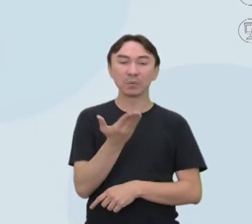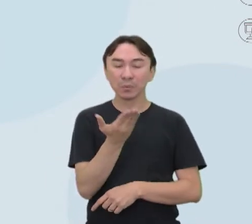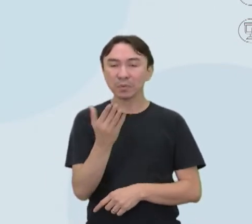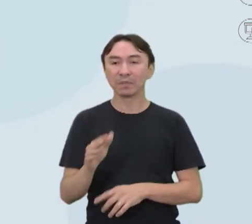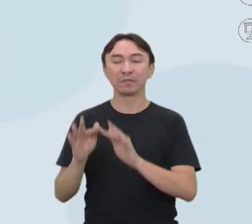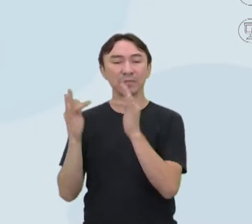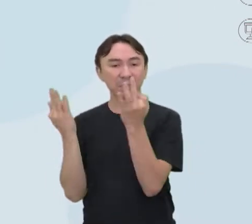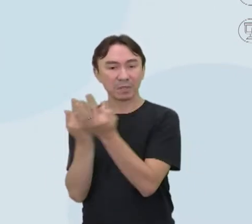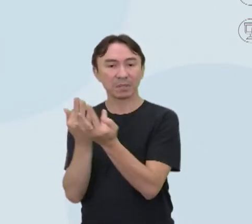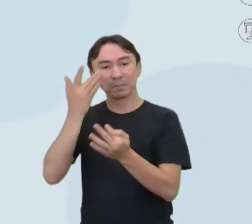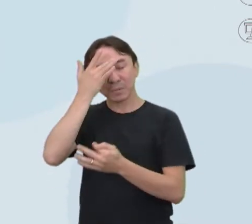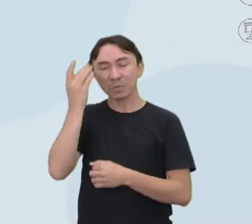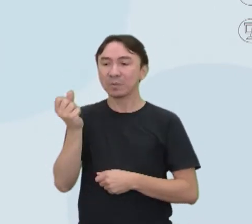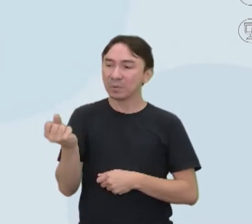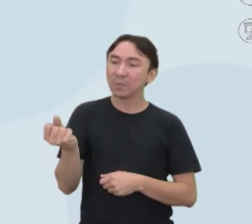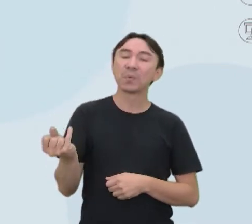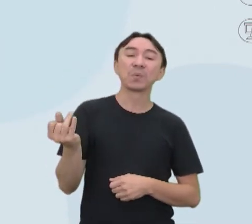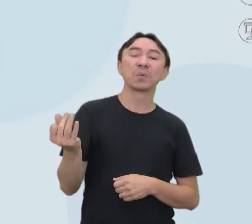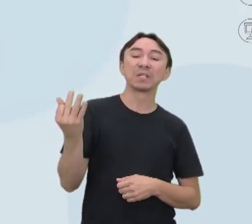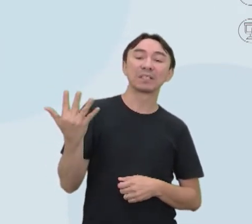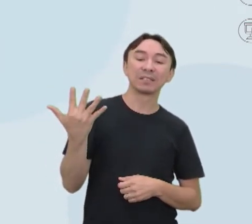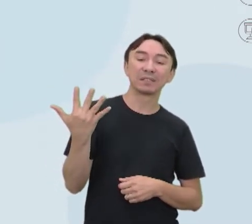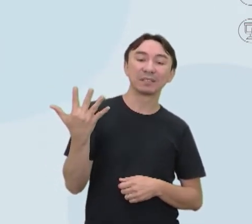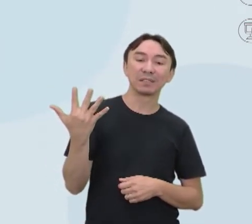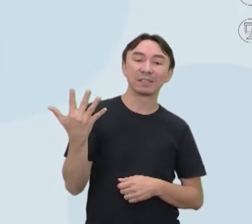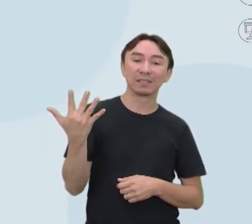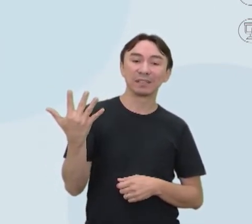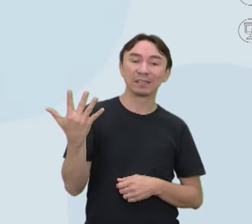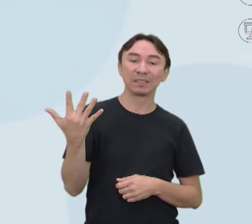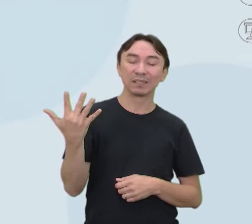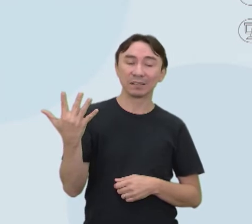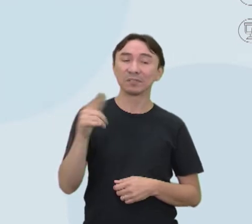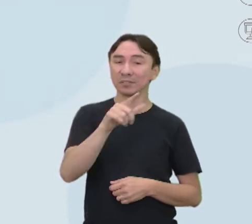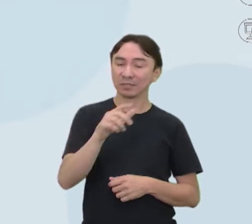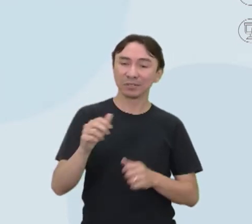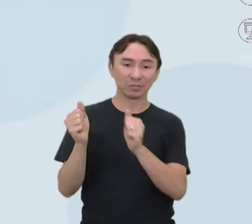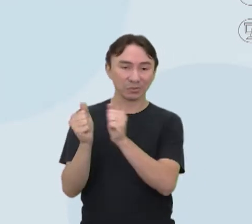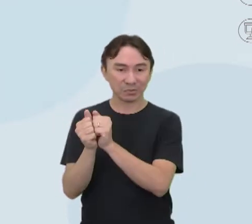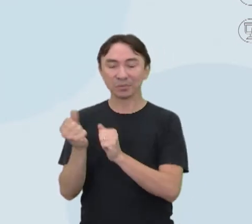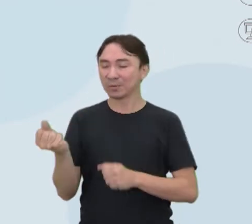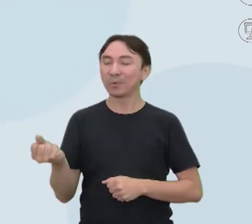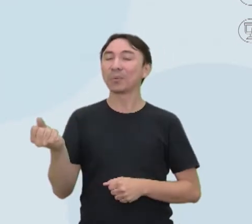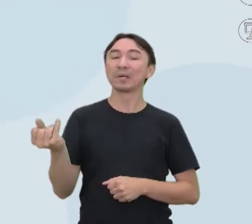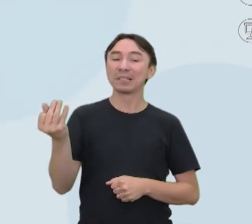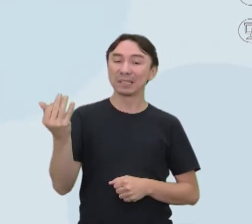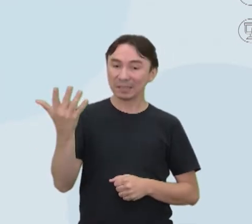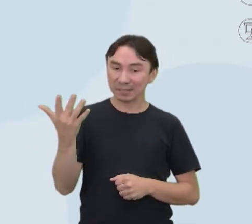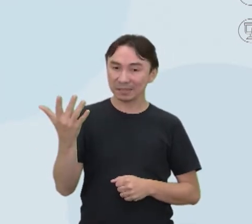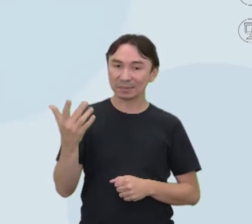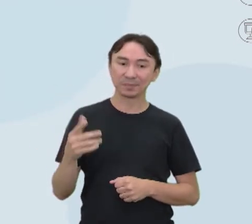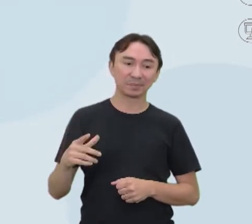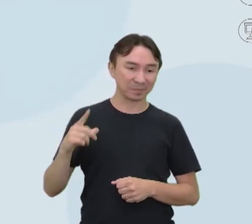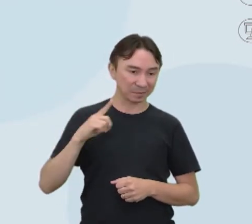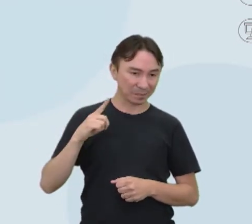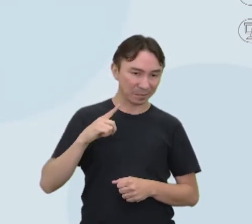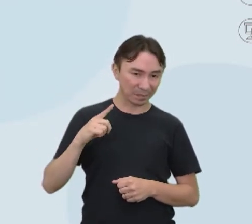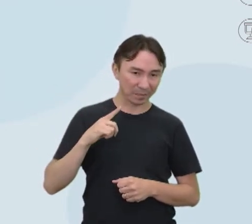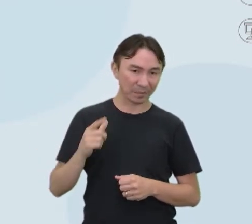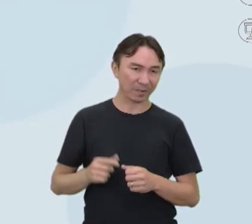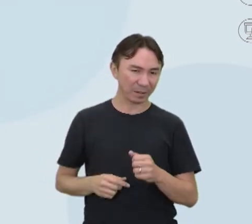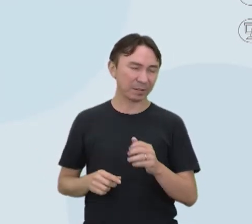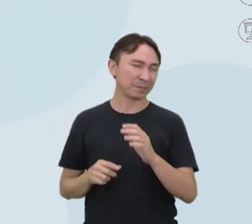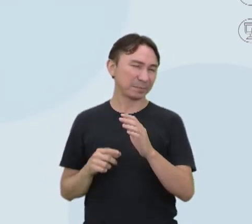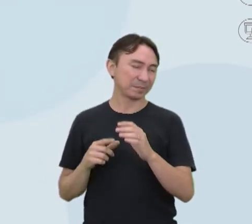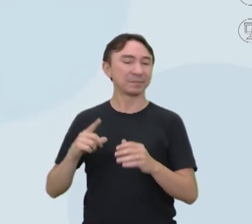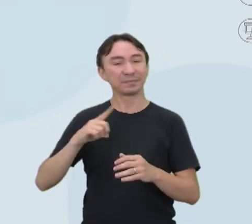você? E aí temos uma variável quantitativa, Sim, né? porque Direcionada. é quantidade. E aí, abaixo da pergunta, a gente tem que digitar os valores.